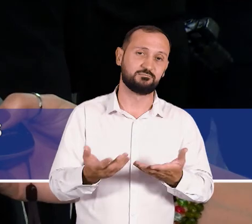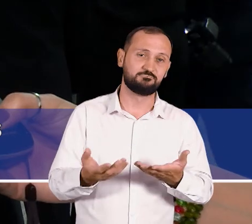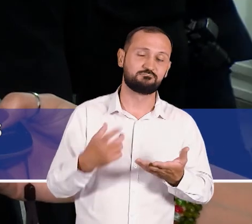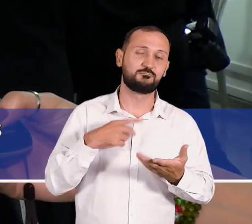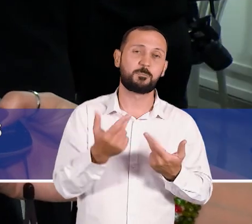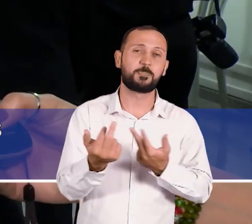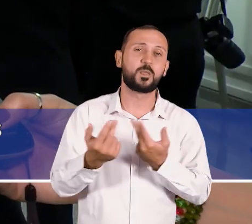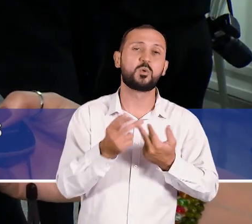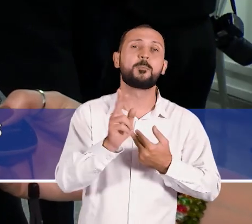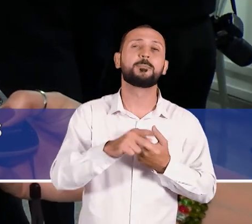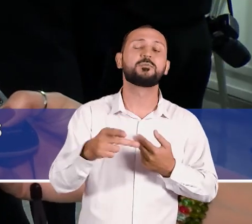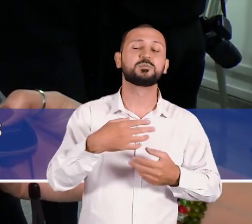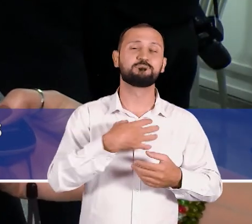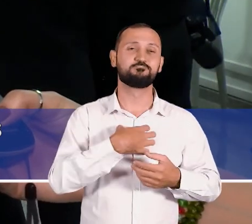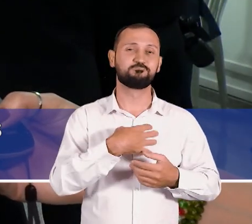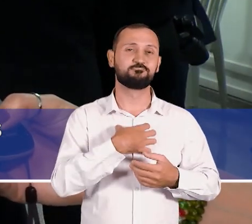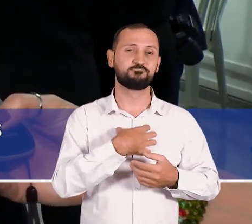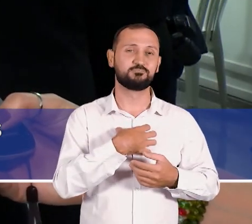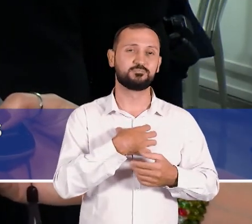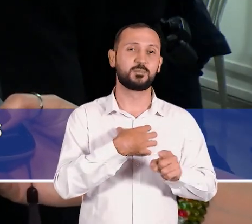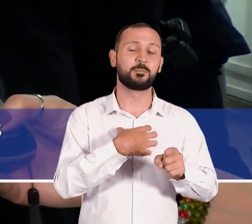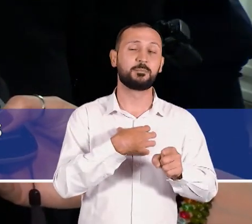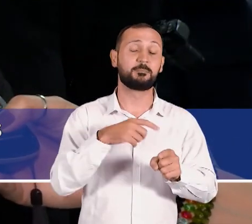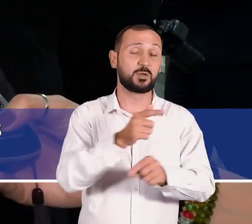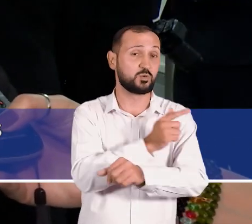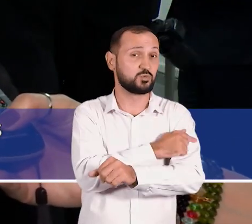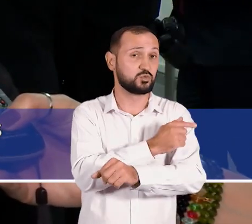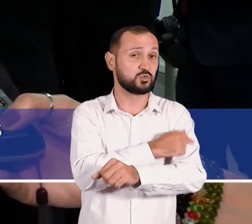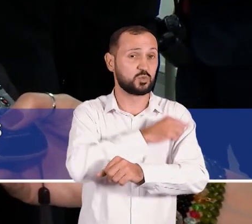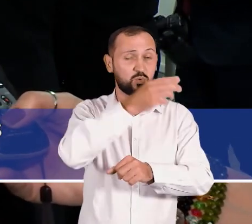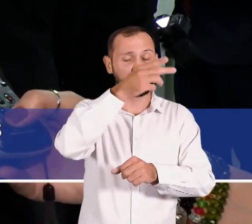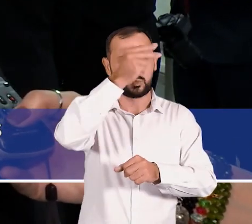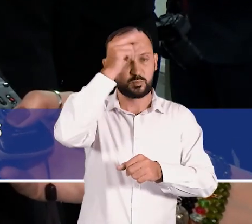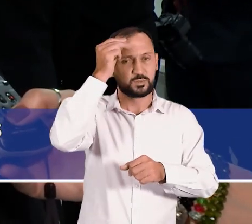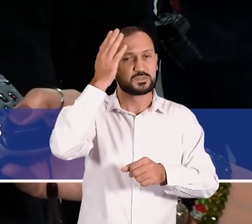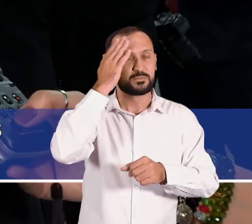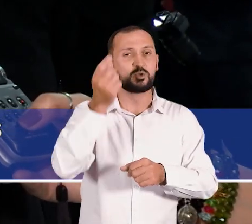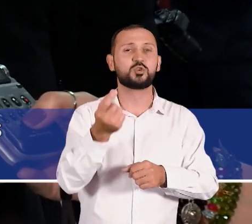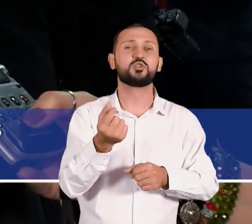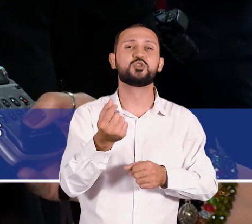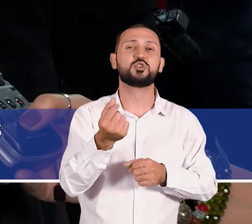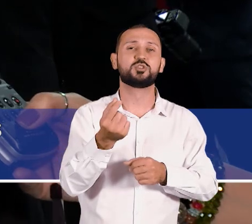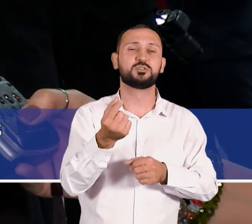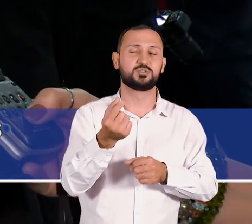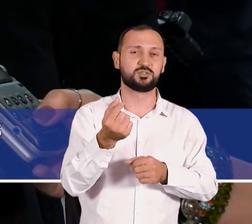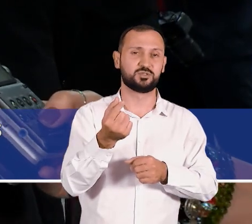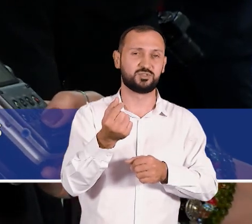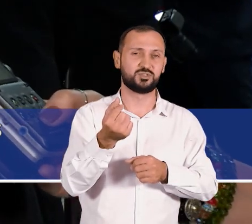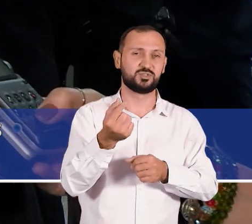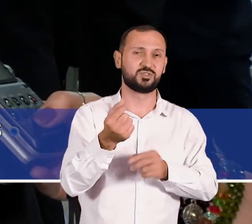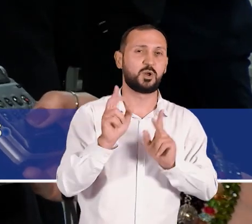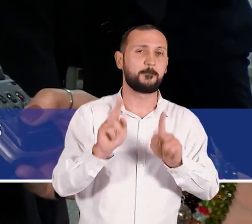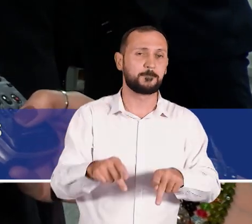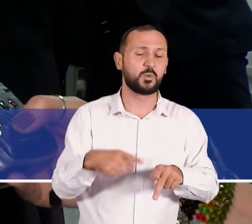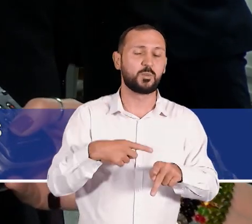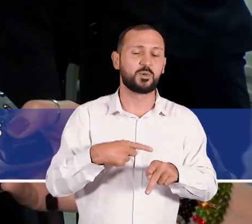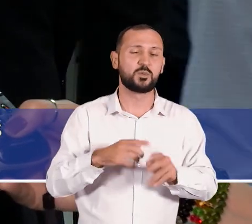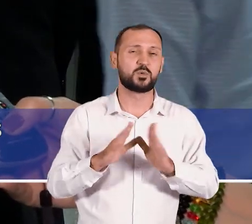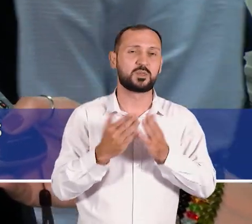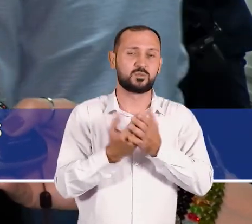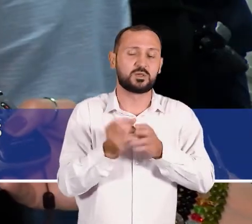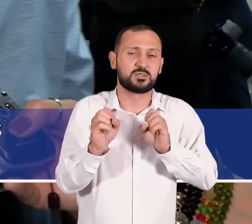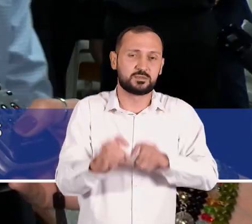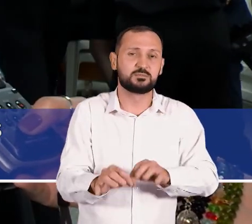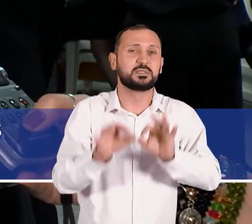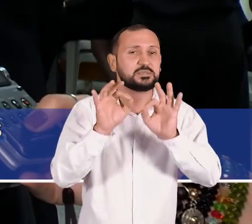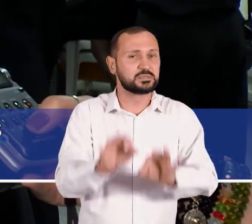ministrado, como estavam os professores se sentindo, para que o gestor municipal soubesse que o dinheiro público que ele estava gastando